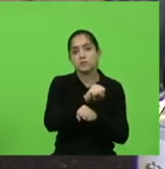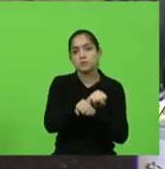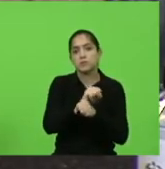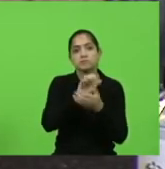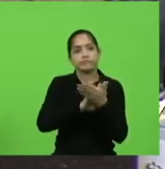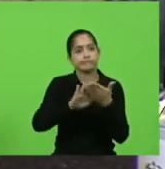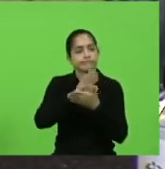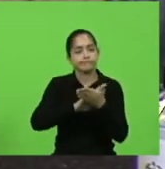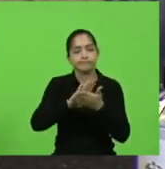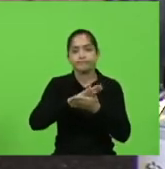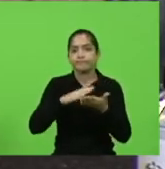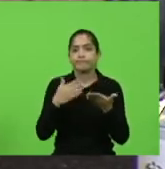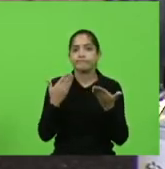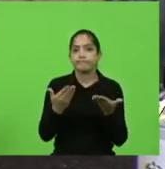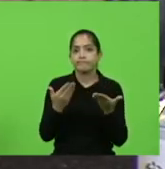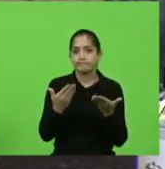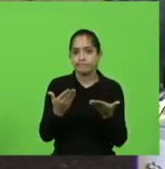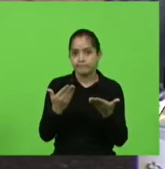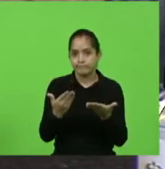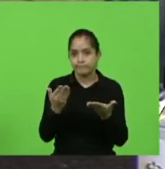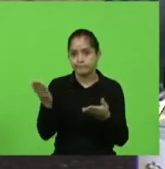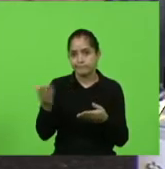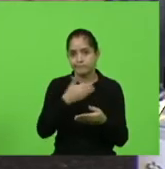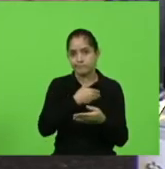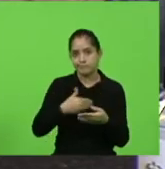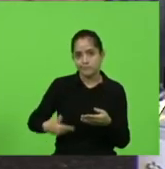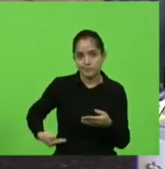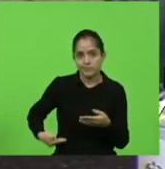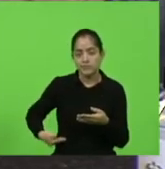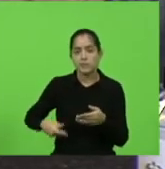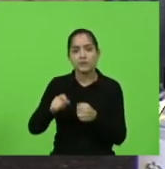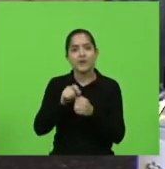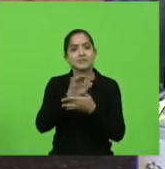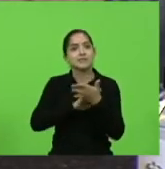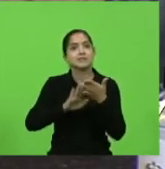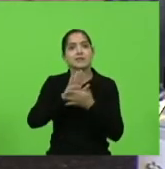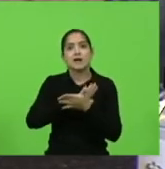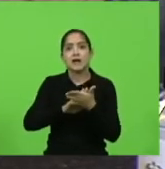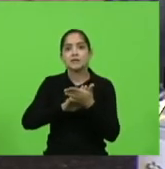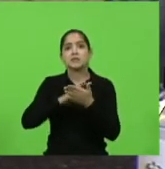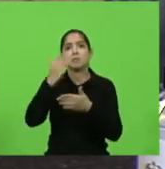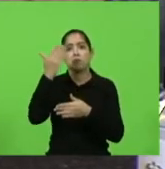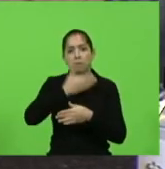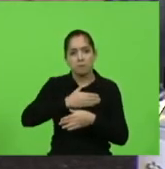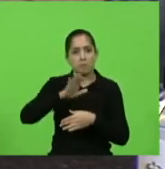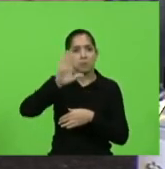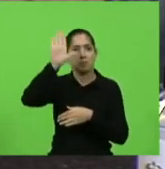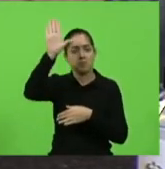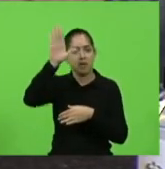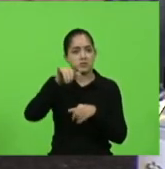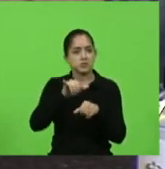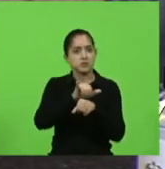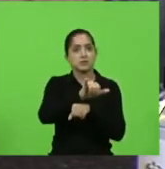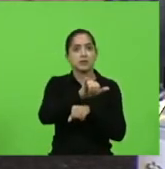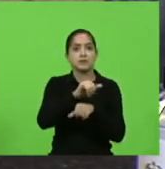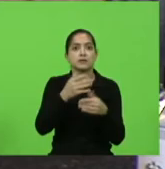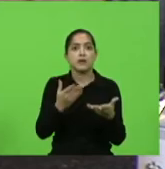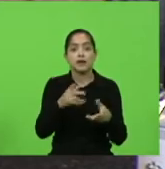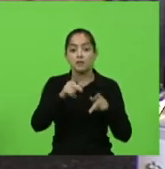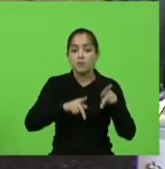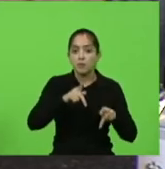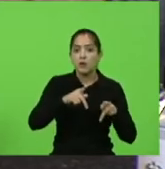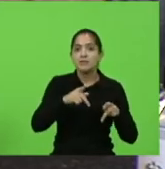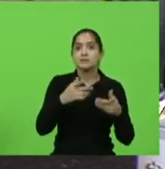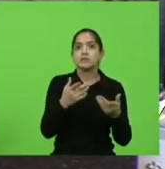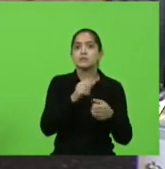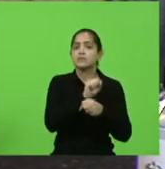Até quando nós vamos ter esse governo faz de conta? Um governo que promete, que ilude, e a população esperançosa, todos